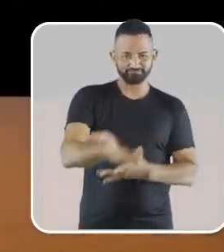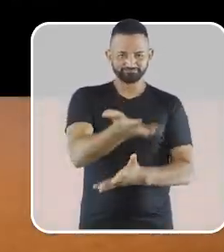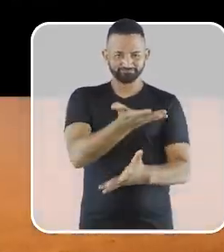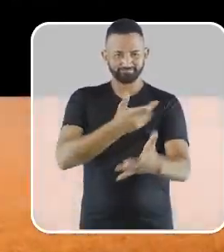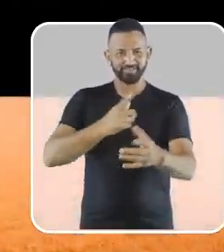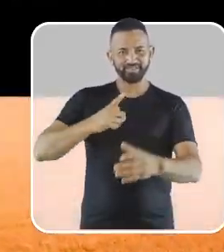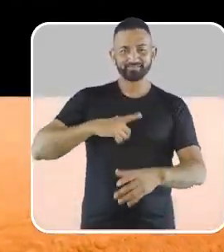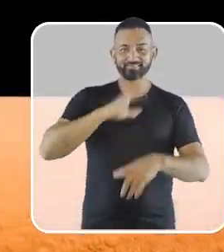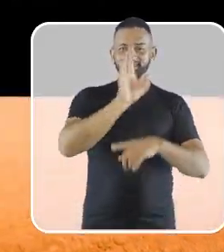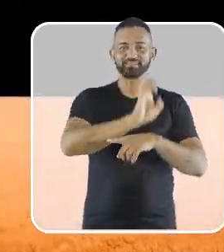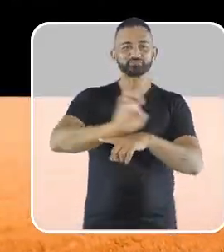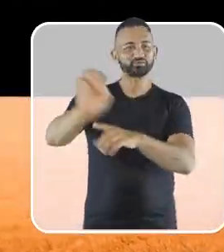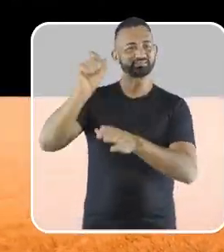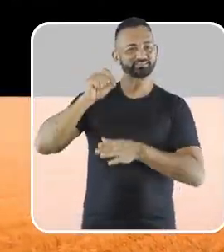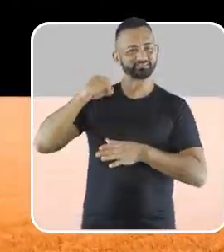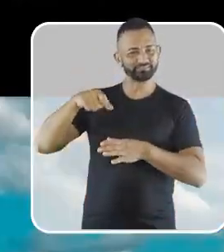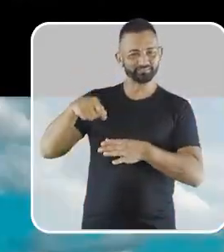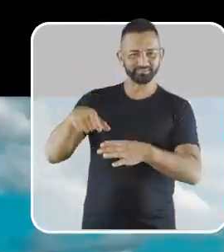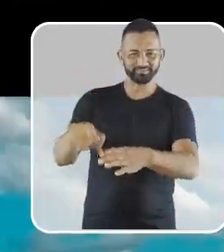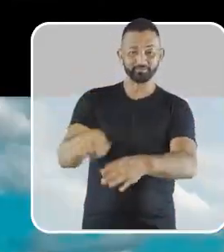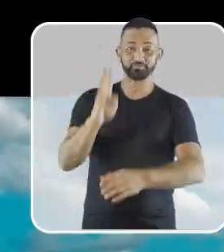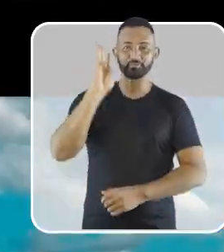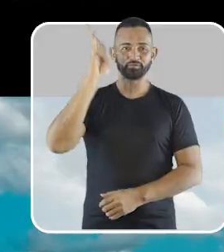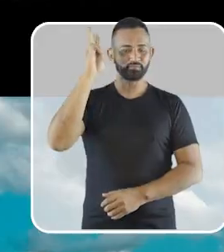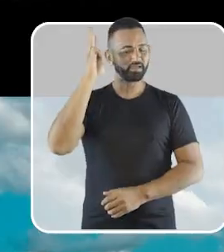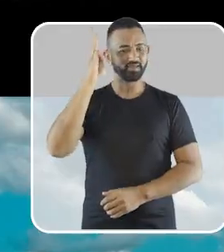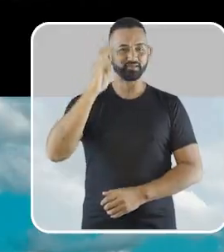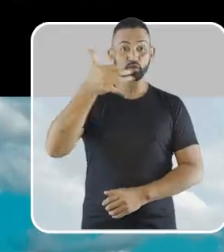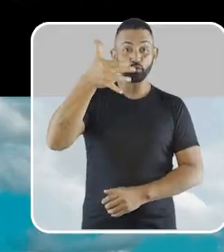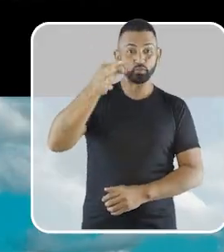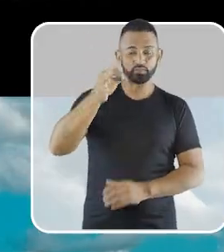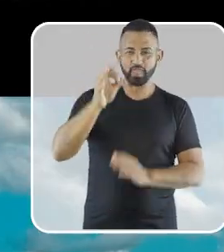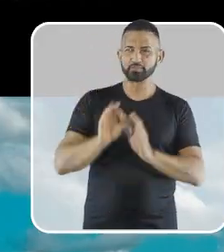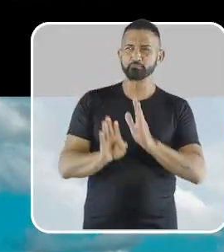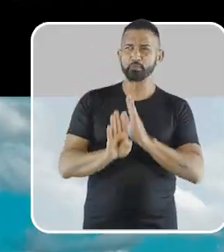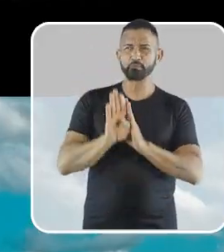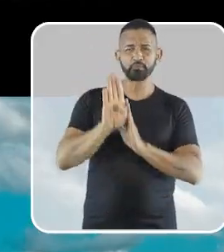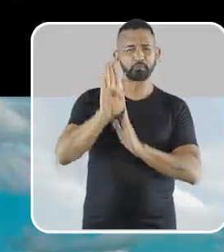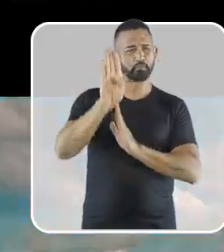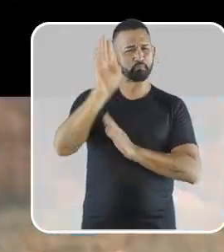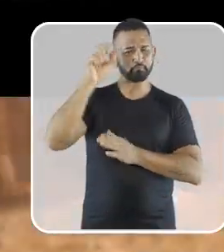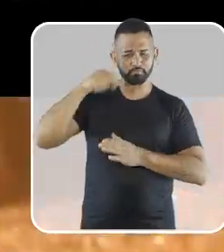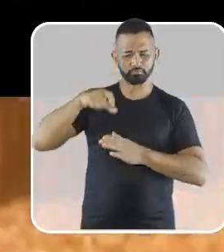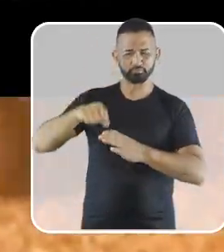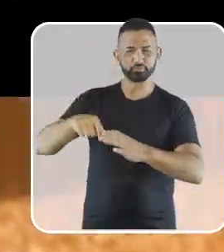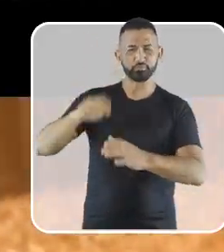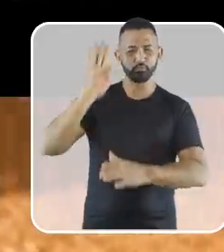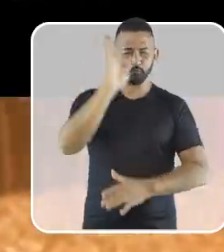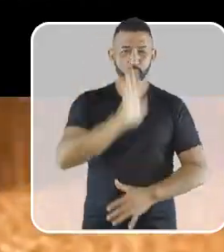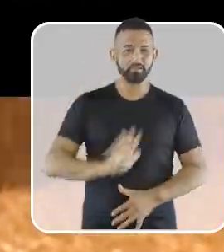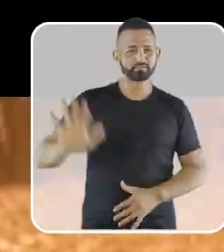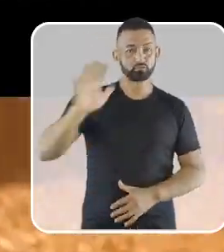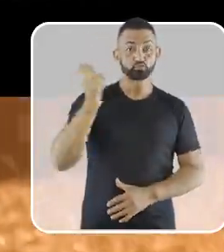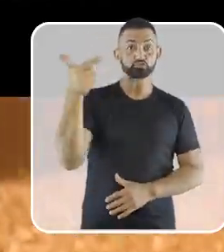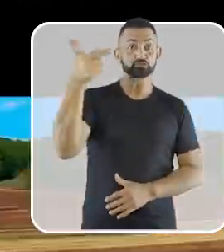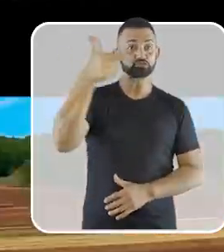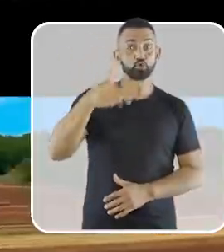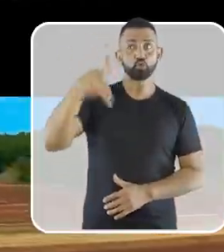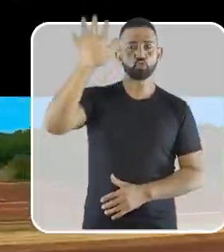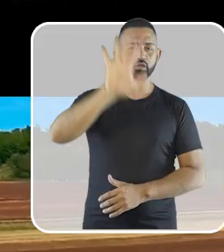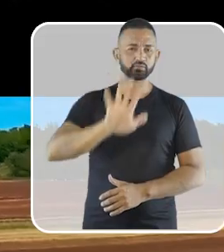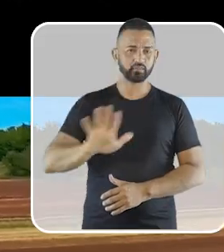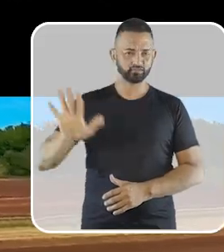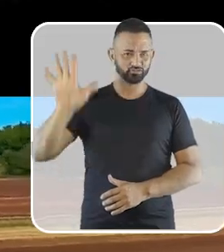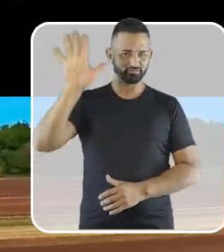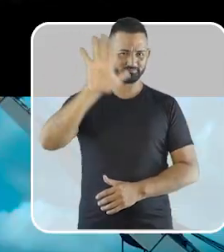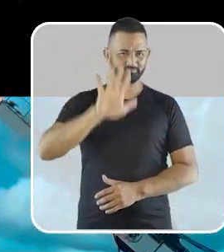vibrante está a exportação de grãos. O Maranhão é um dos 10 maiores produtores de grãos do Brasil e o segundo maior